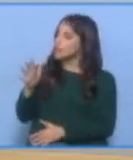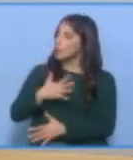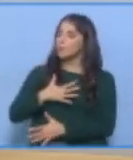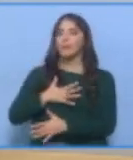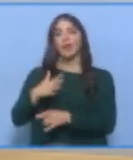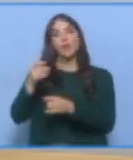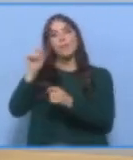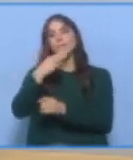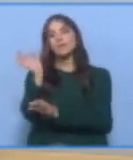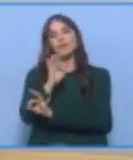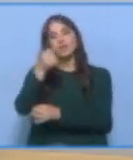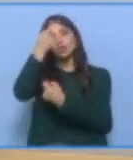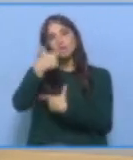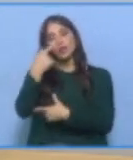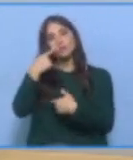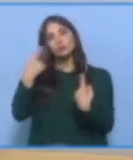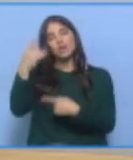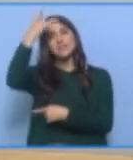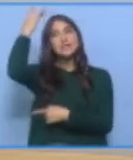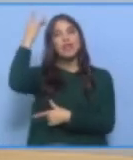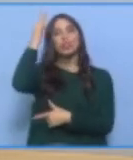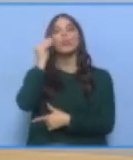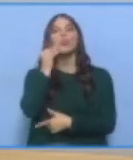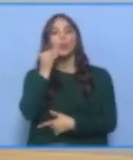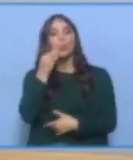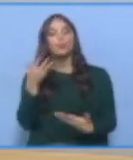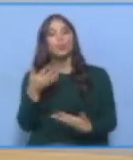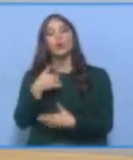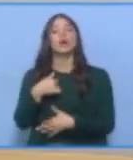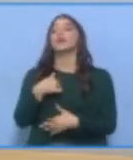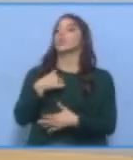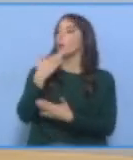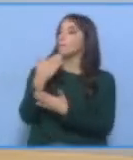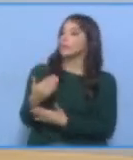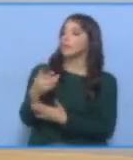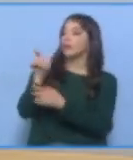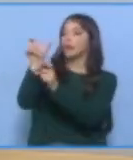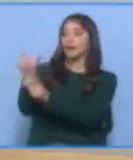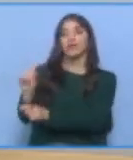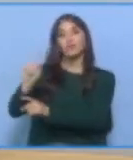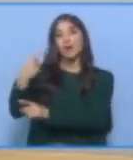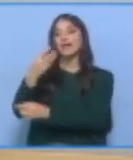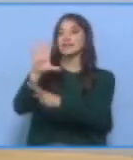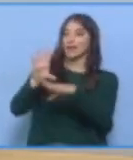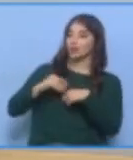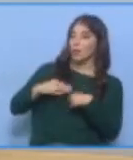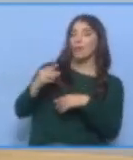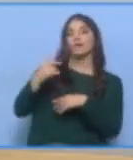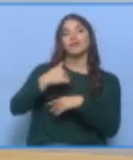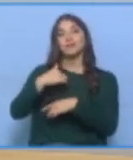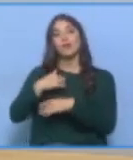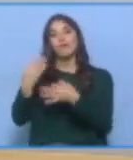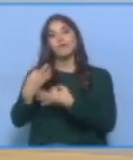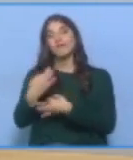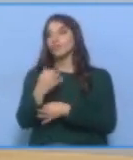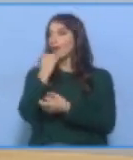conhecer, de um exemplo de santidade, e que o propus a Paulo aceitou, e depois tive uma grande surpresa ainda,